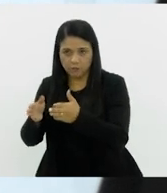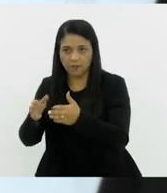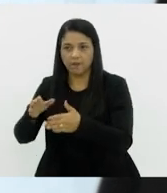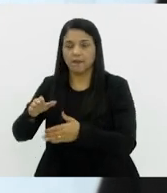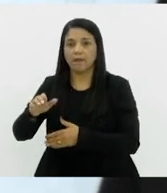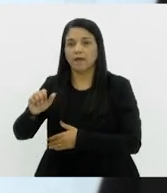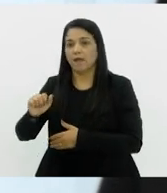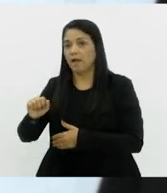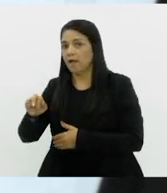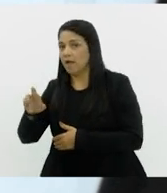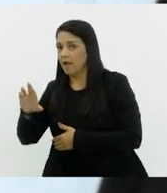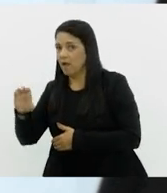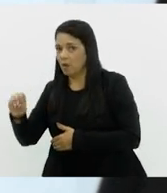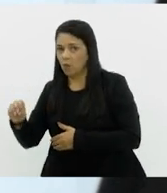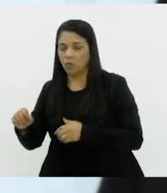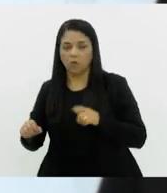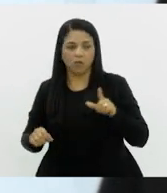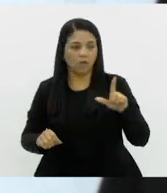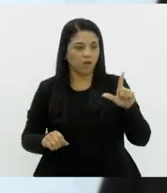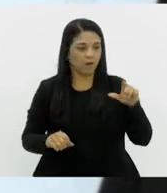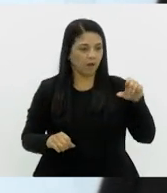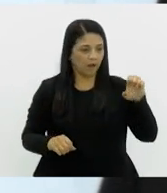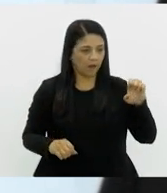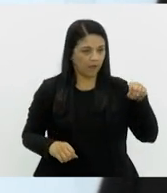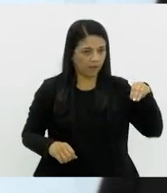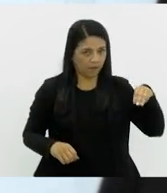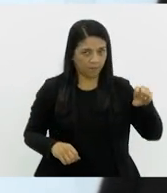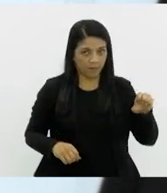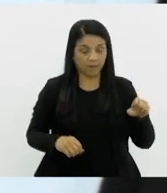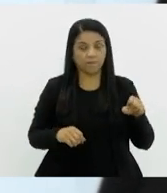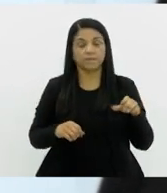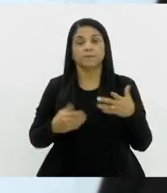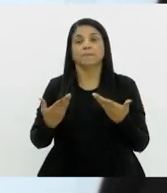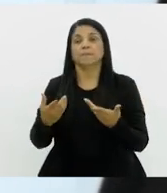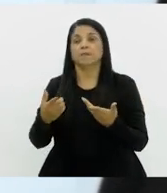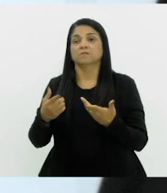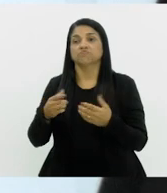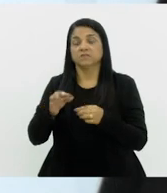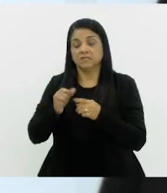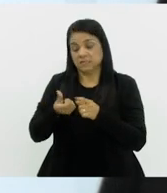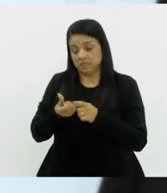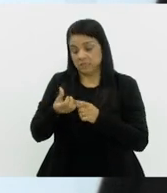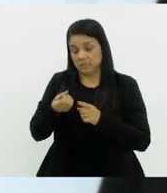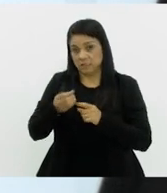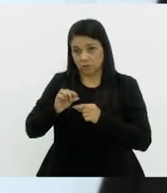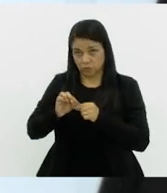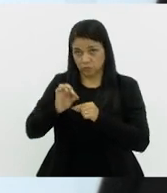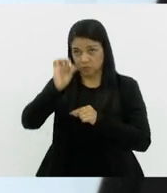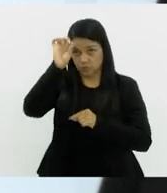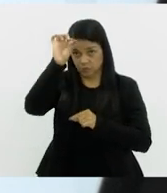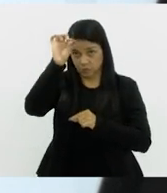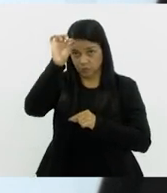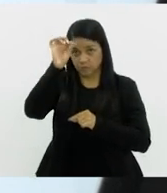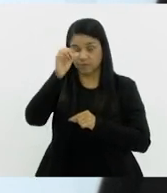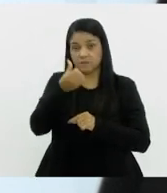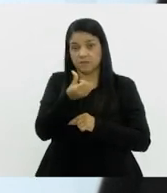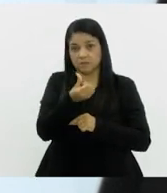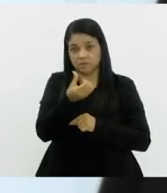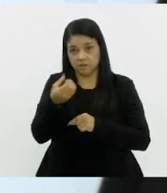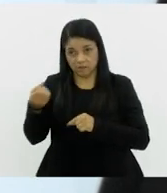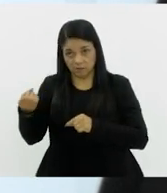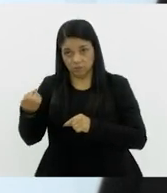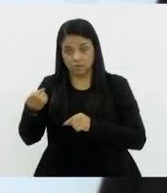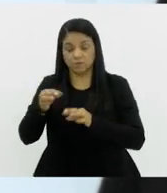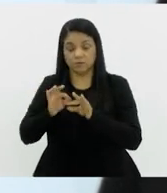Leme, ou seja, cortando Copacabana, que a altitude mínima seria de 600 pés, a máxima de